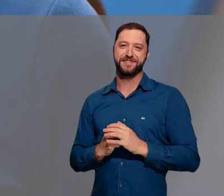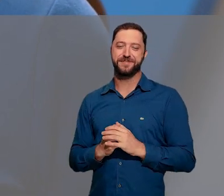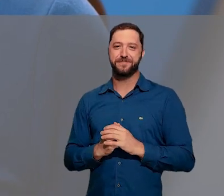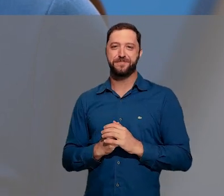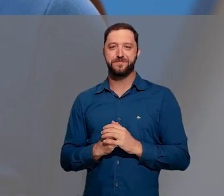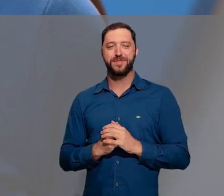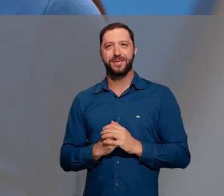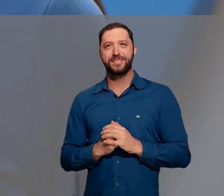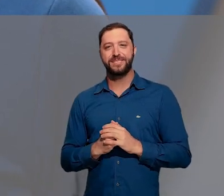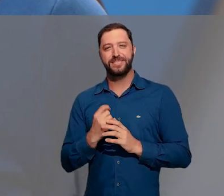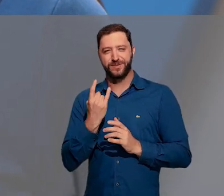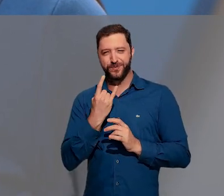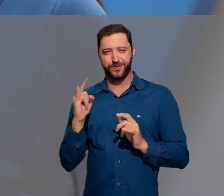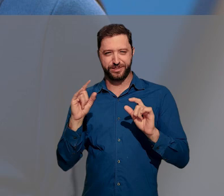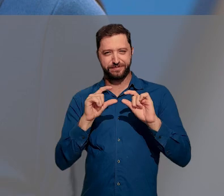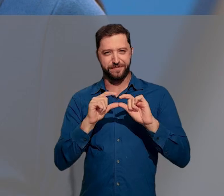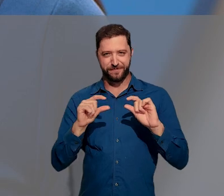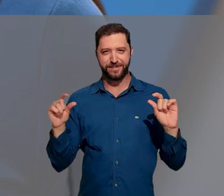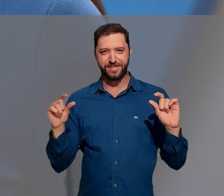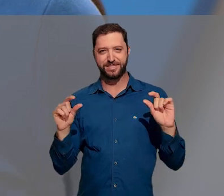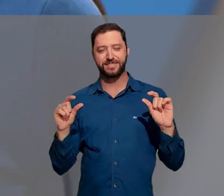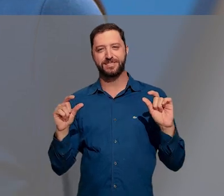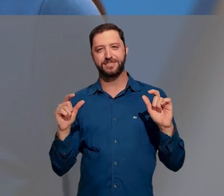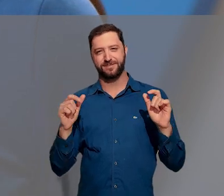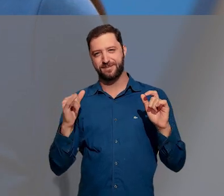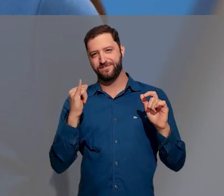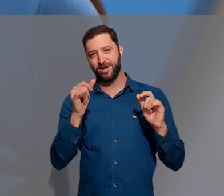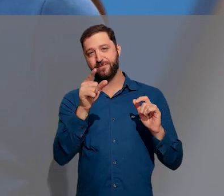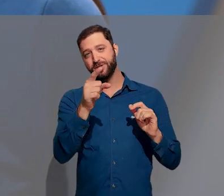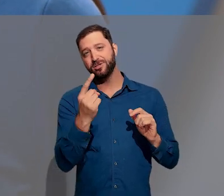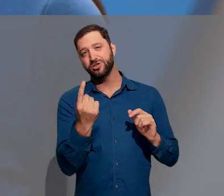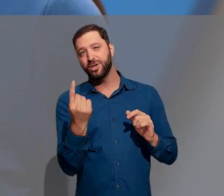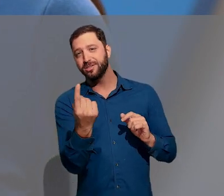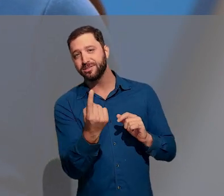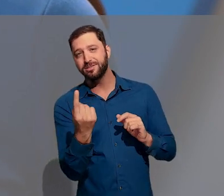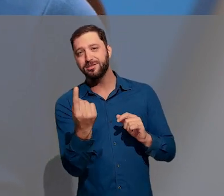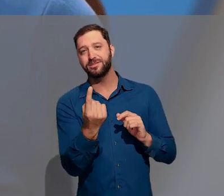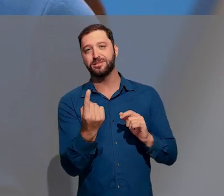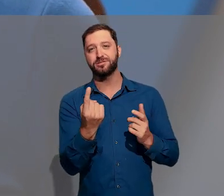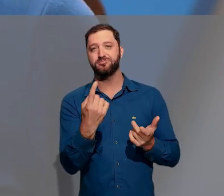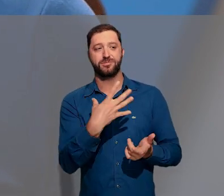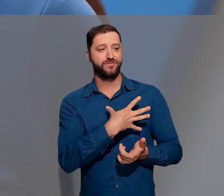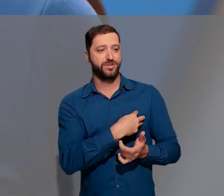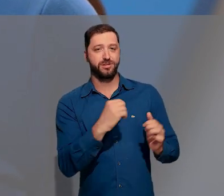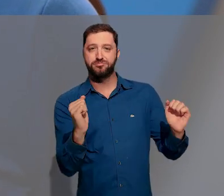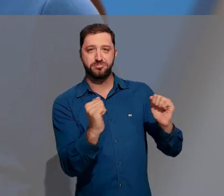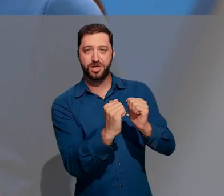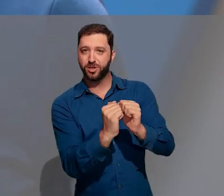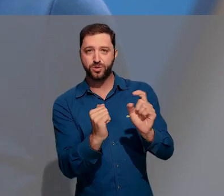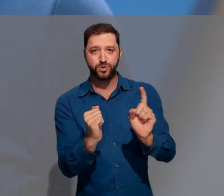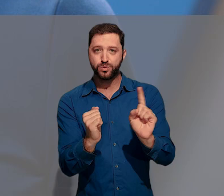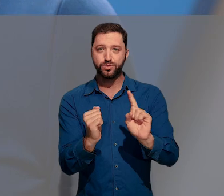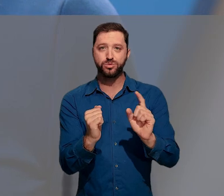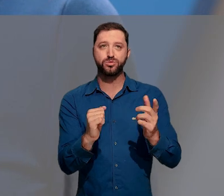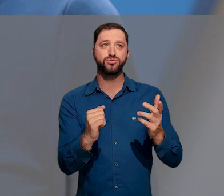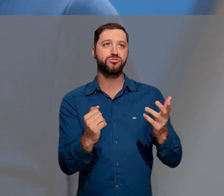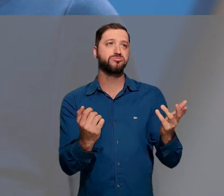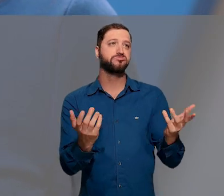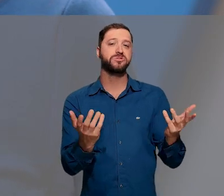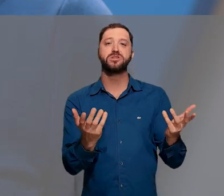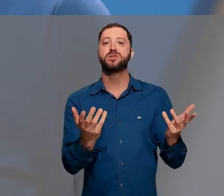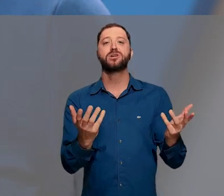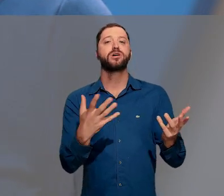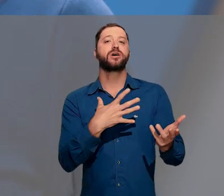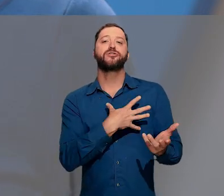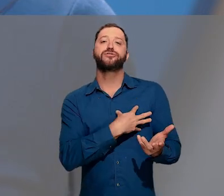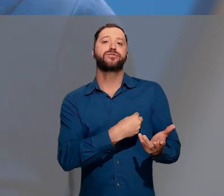família. E para finalizar, queria te dizer, para aquelas que estão sozinhas, que não têm os seus filhos perto, né?